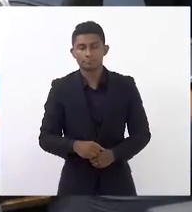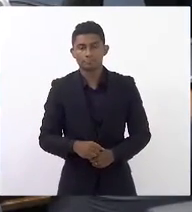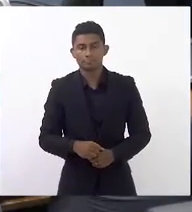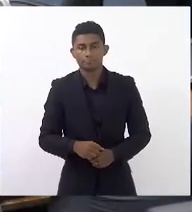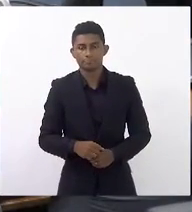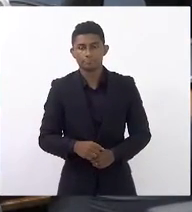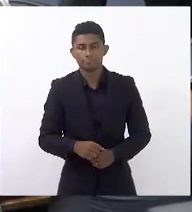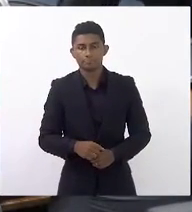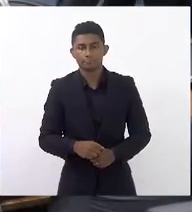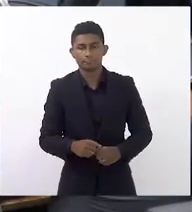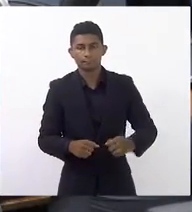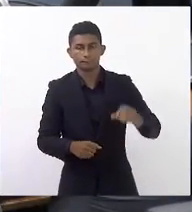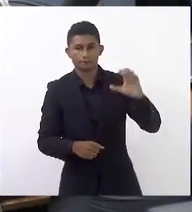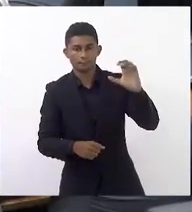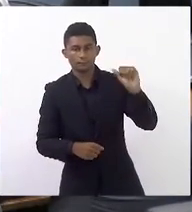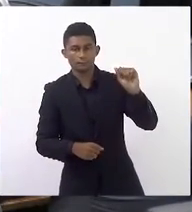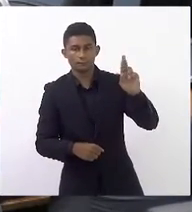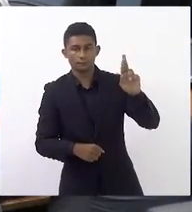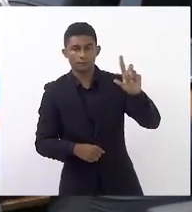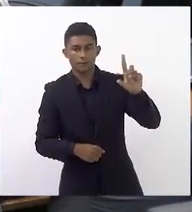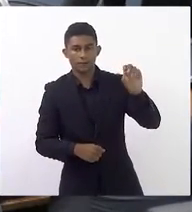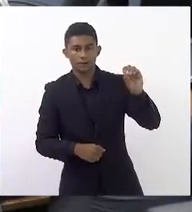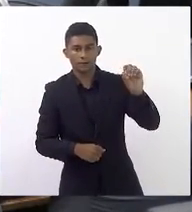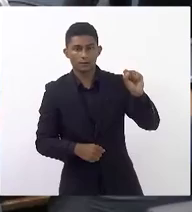Deputado Carlos Mink.